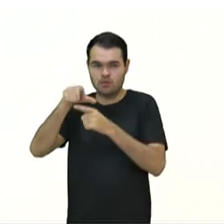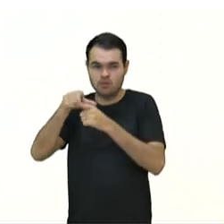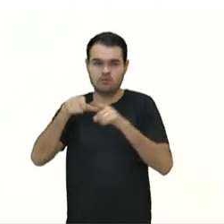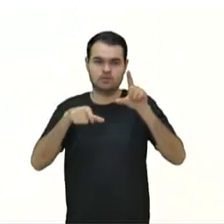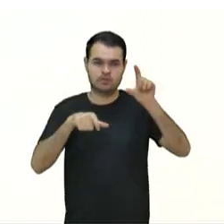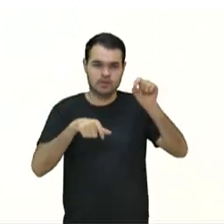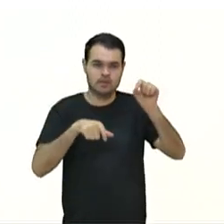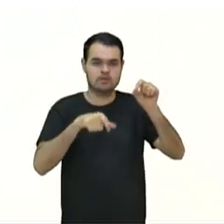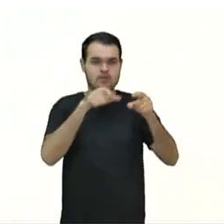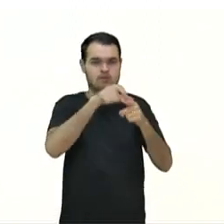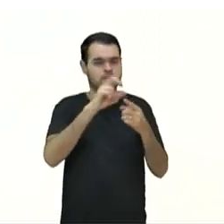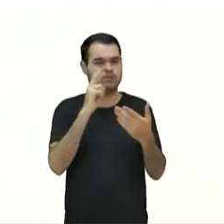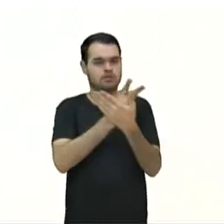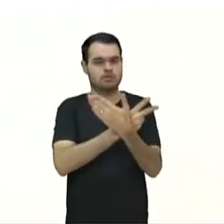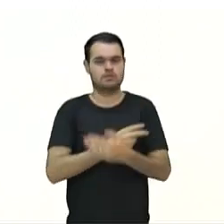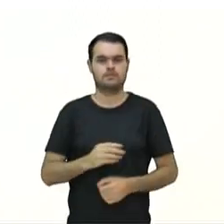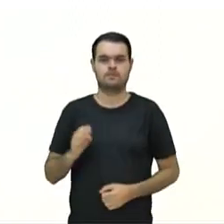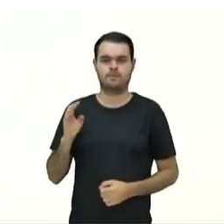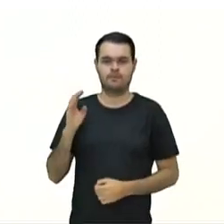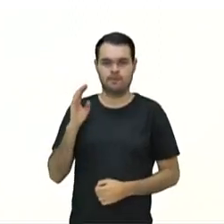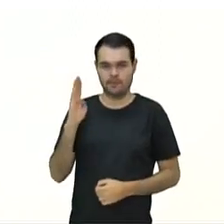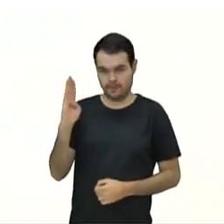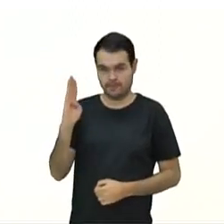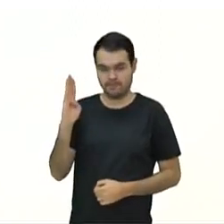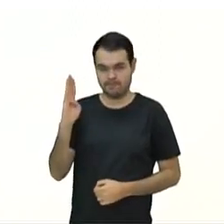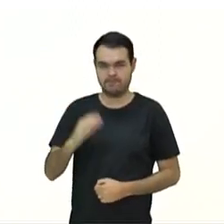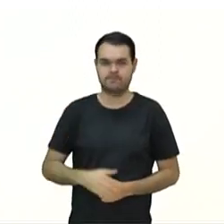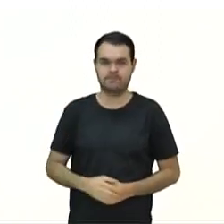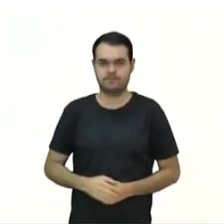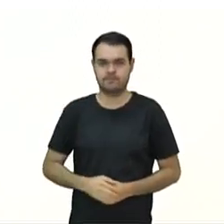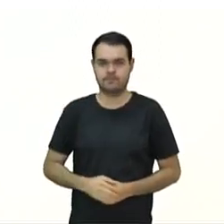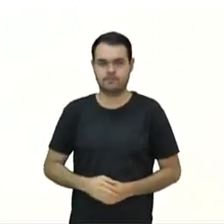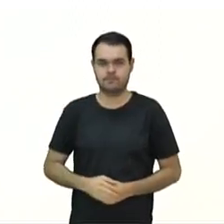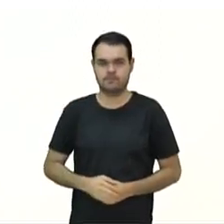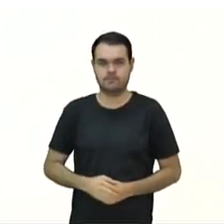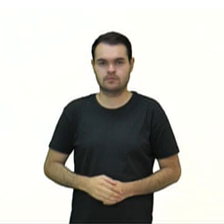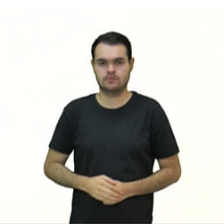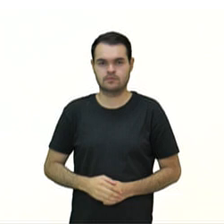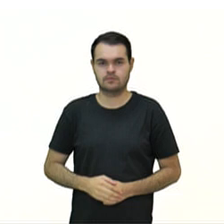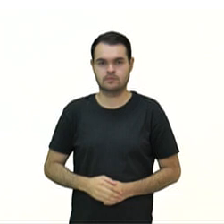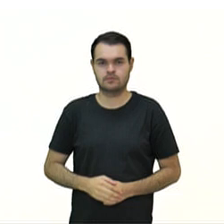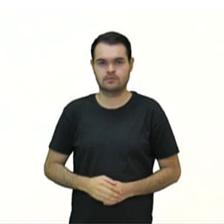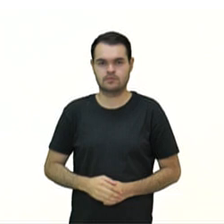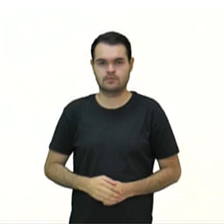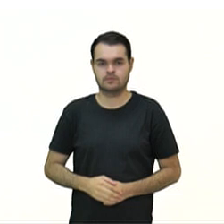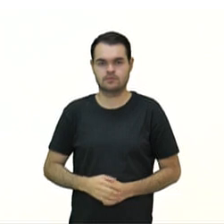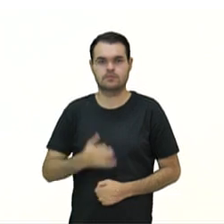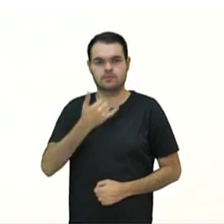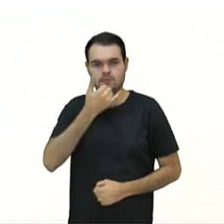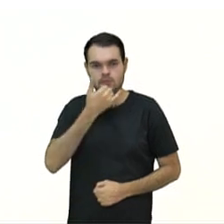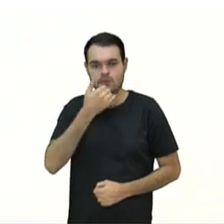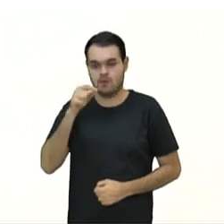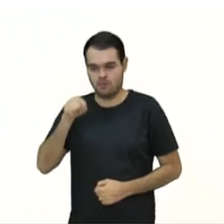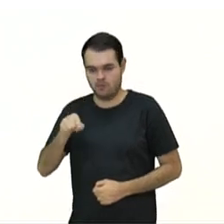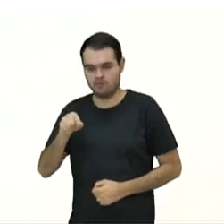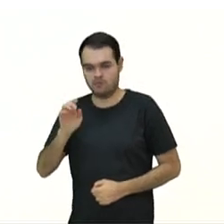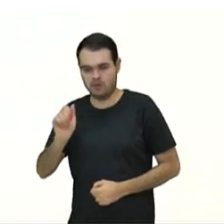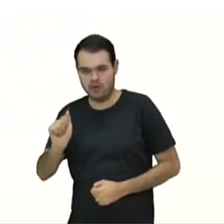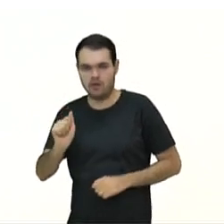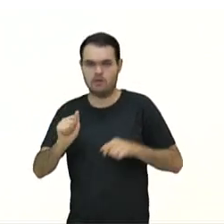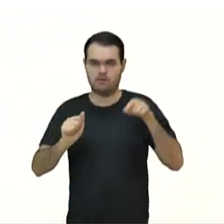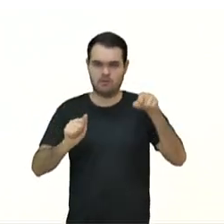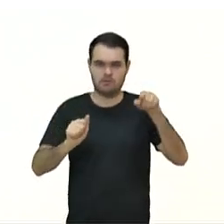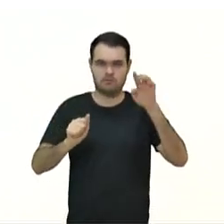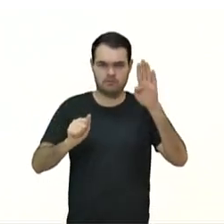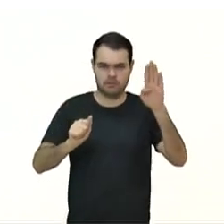ohms. Essa não está correta. Na letra B, no ponto A e no ponto B, né? Falei